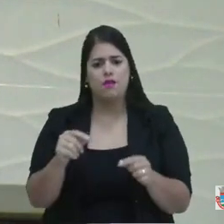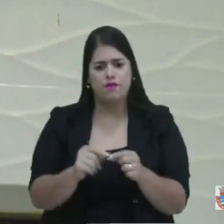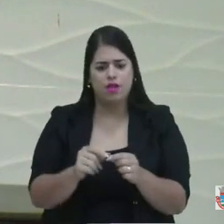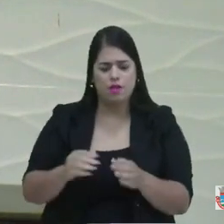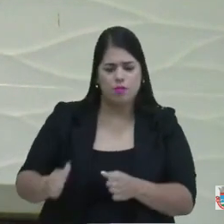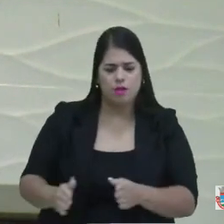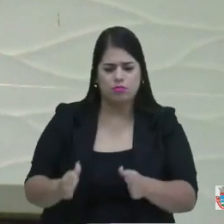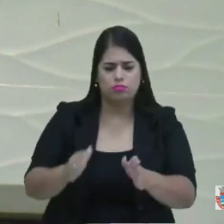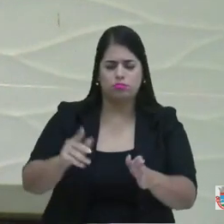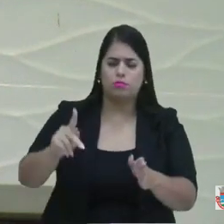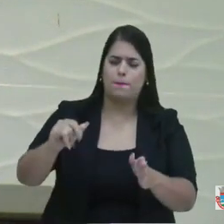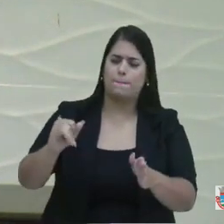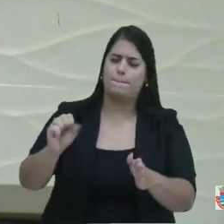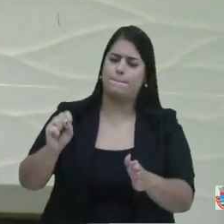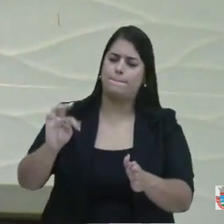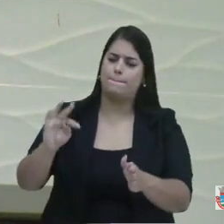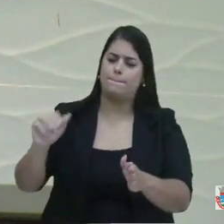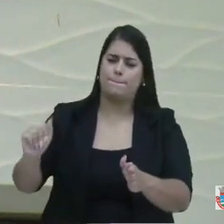I